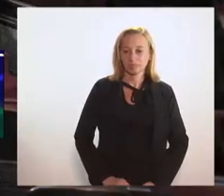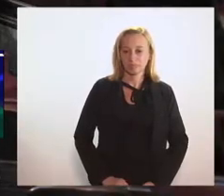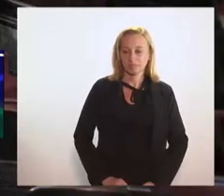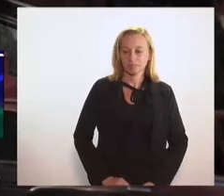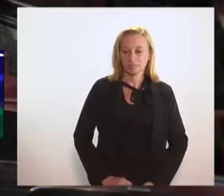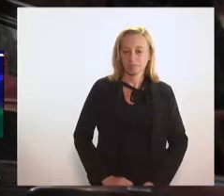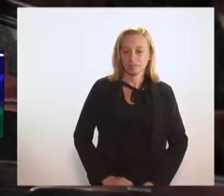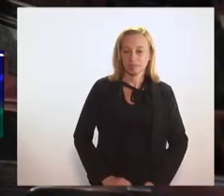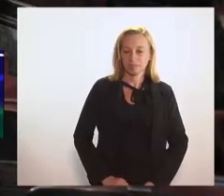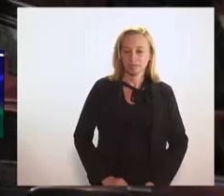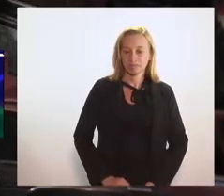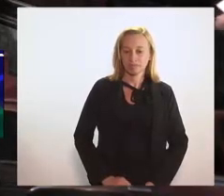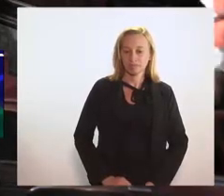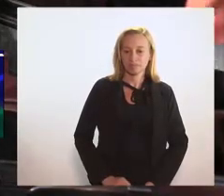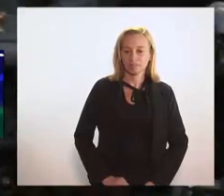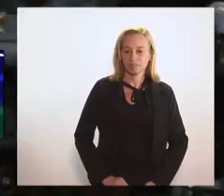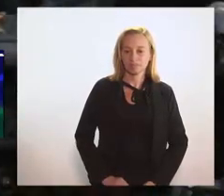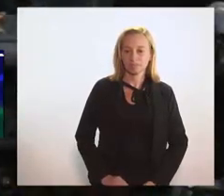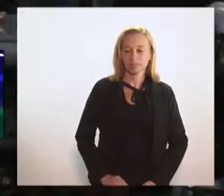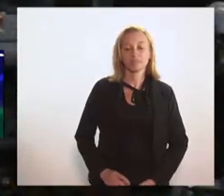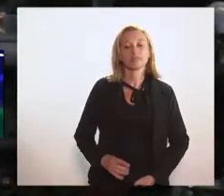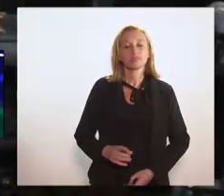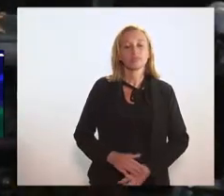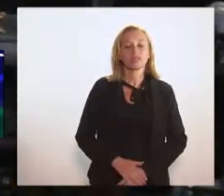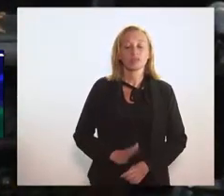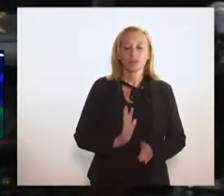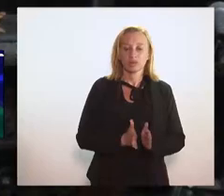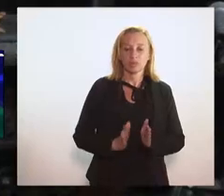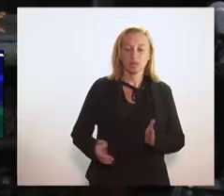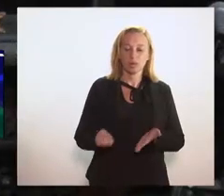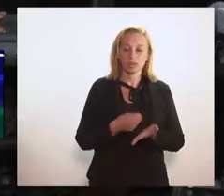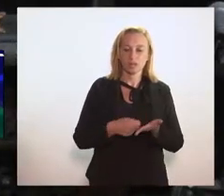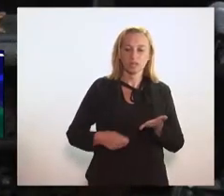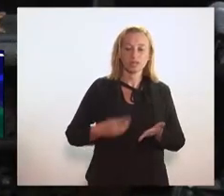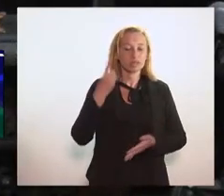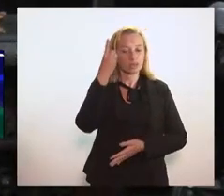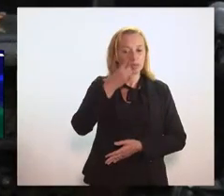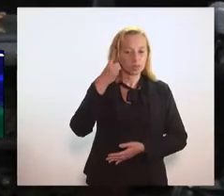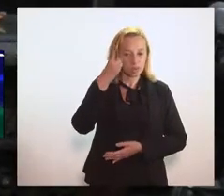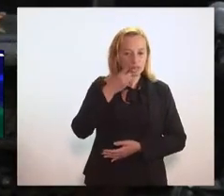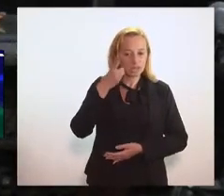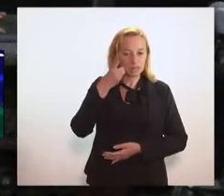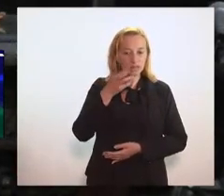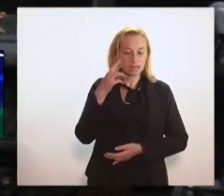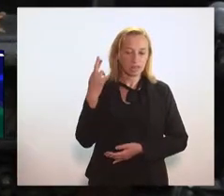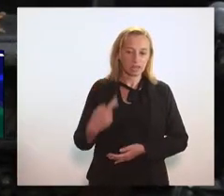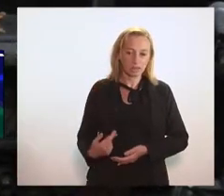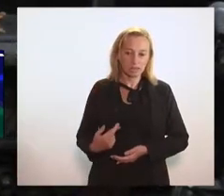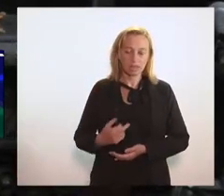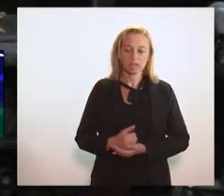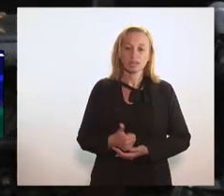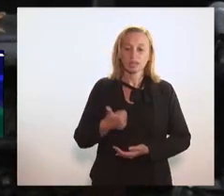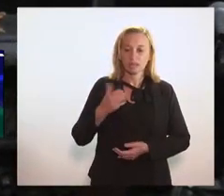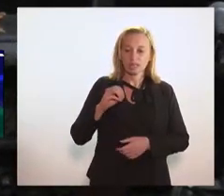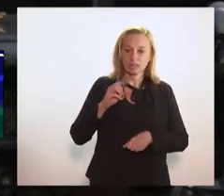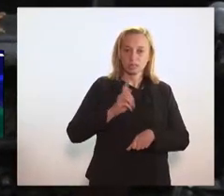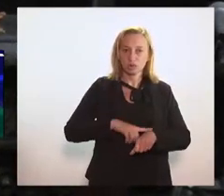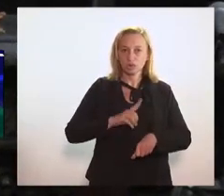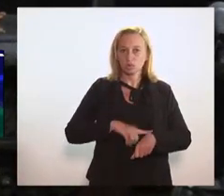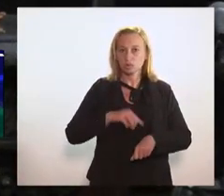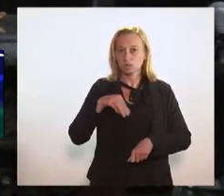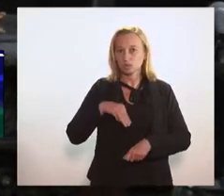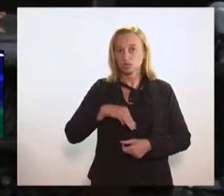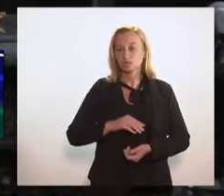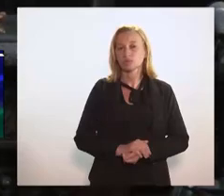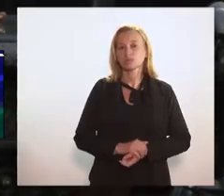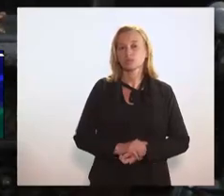Tem a palavra agora, por ordem de inscrição, a ilustre deputada Renata Souza, Vossa Excelência dispõe de 10 minutos de